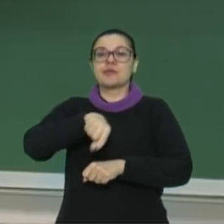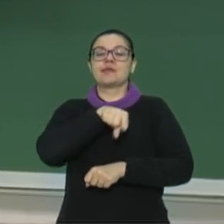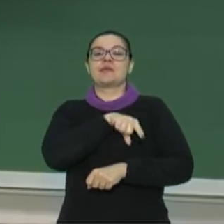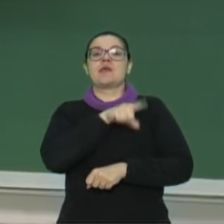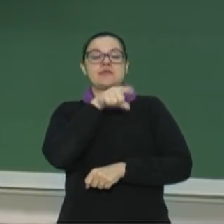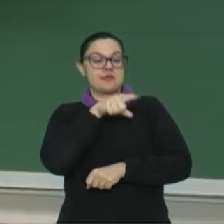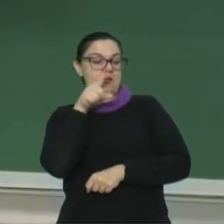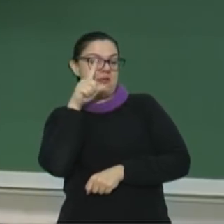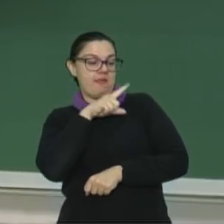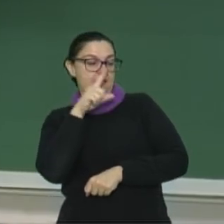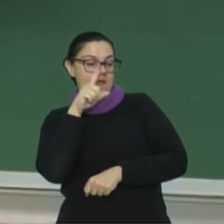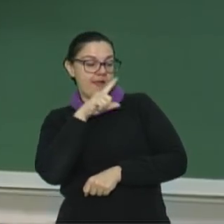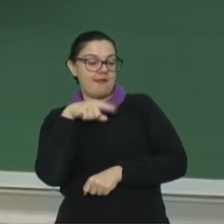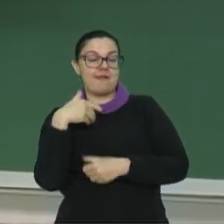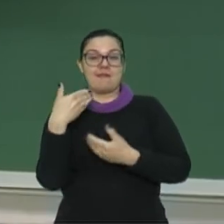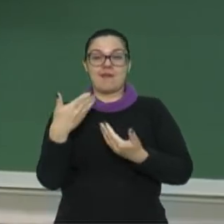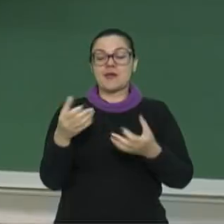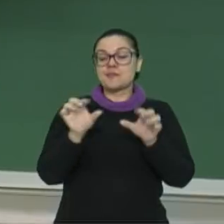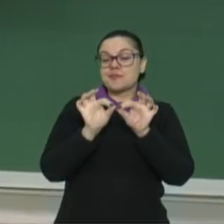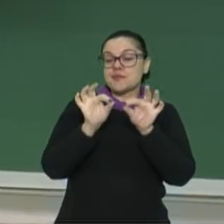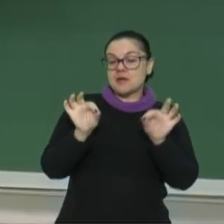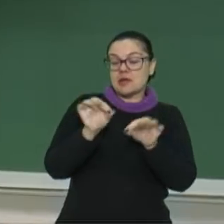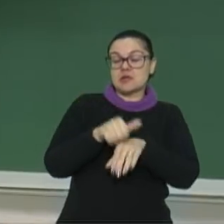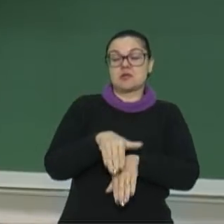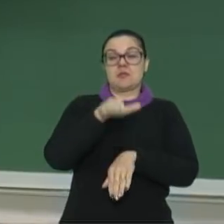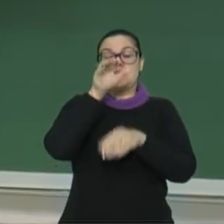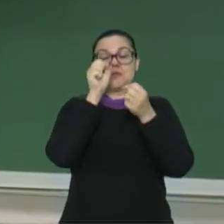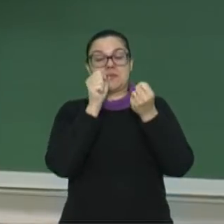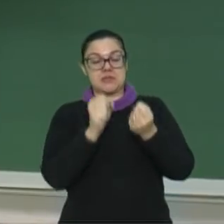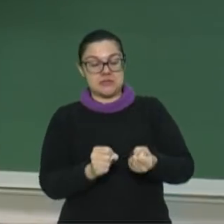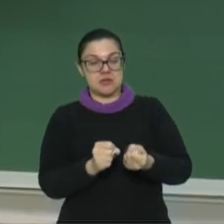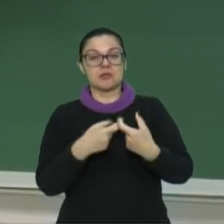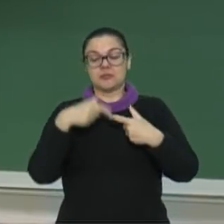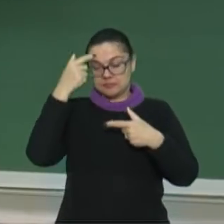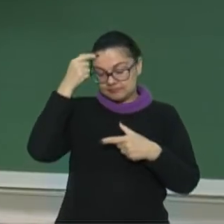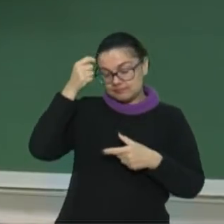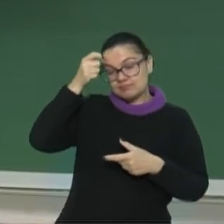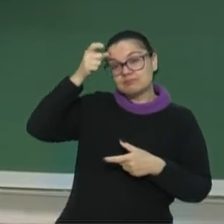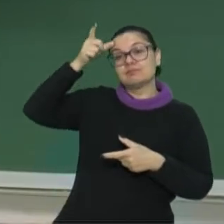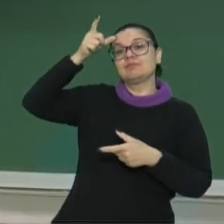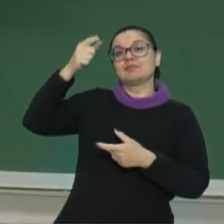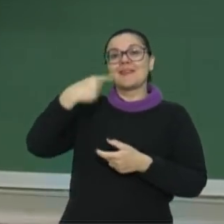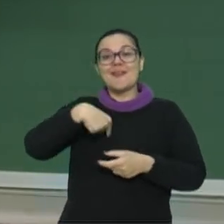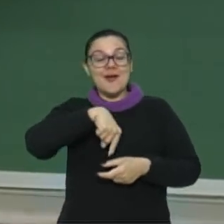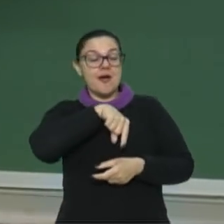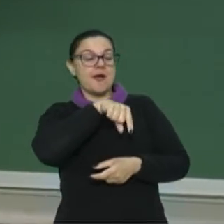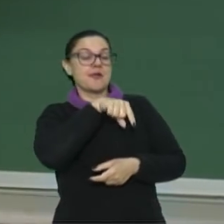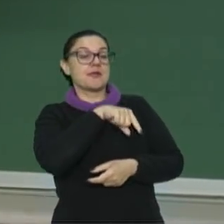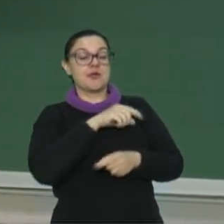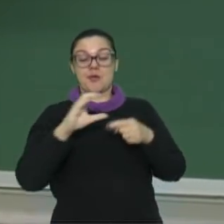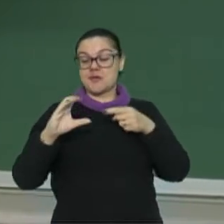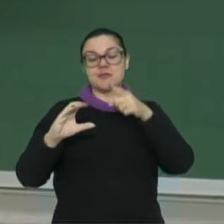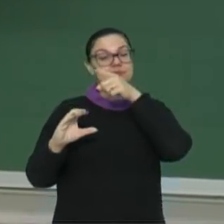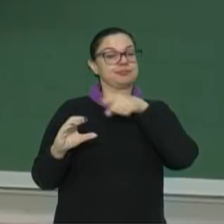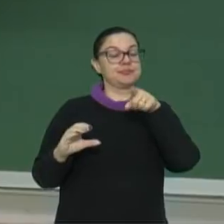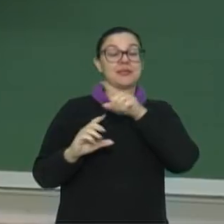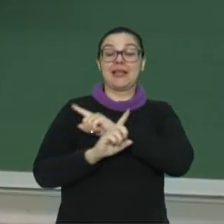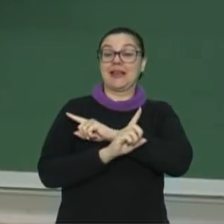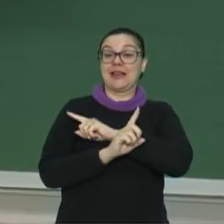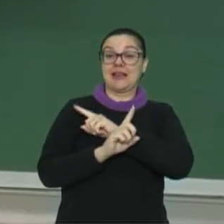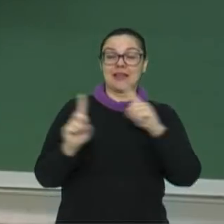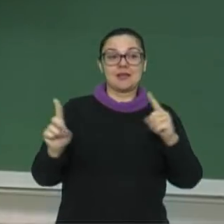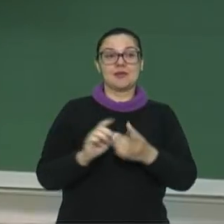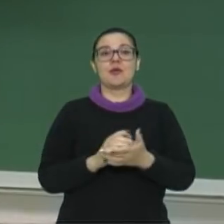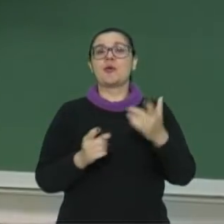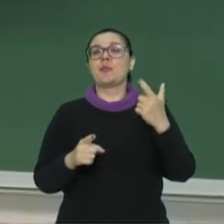traumas, pequenos ou grandes, e o que nos faz, muitas vezes, amadurecer. Então, nesse sentido, a letra C não pode ser porque